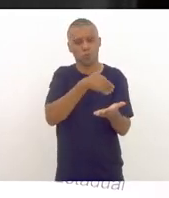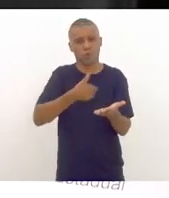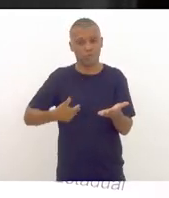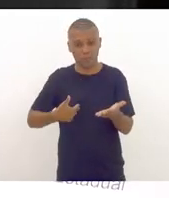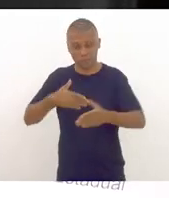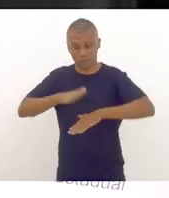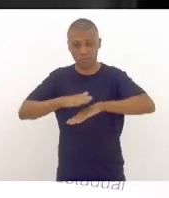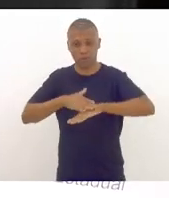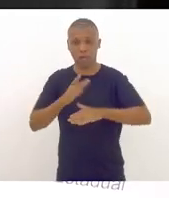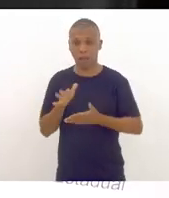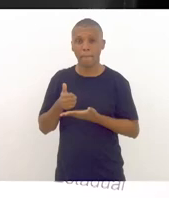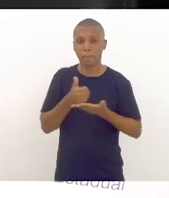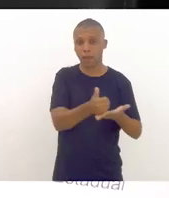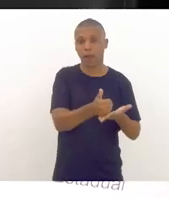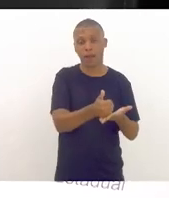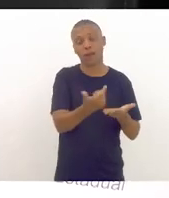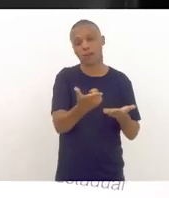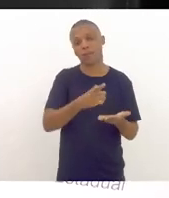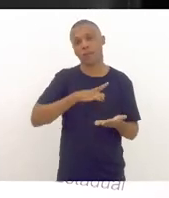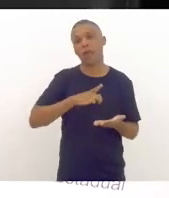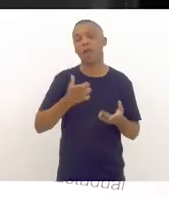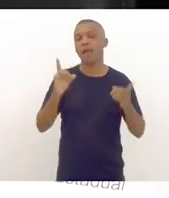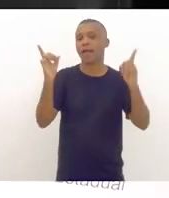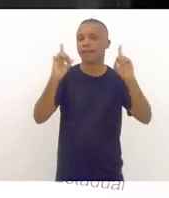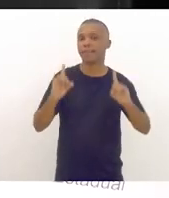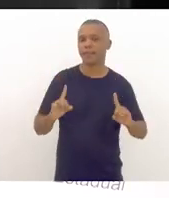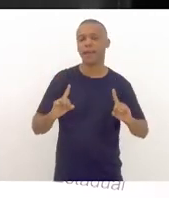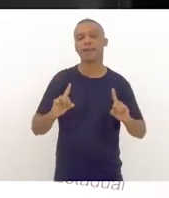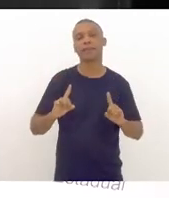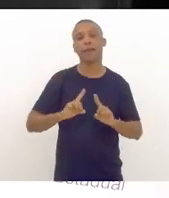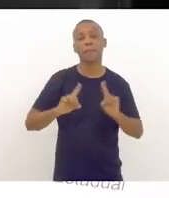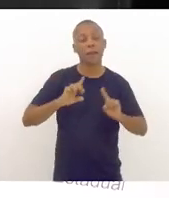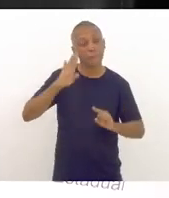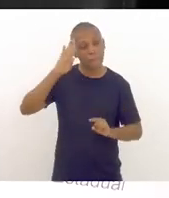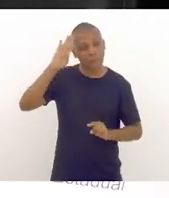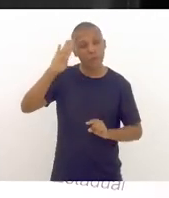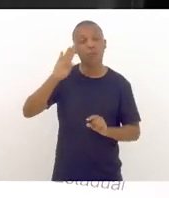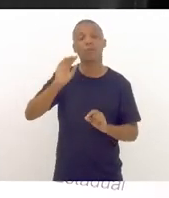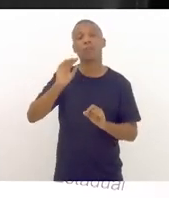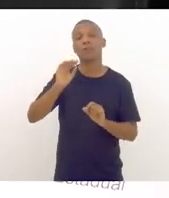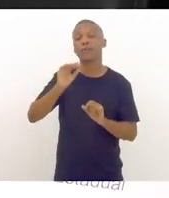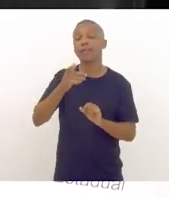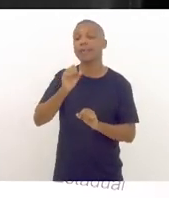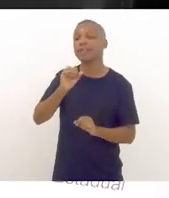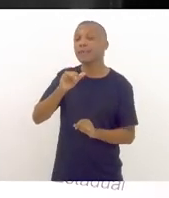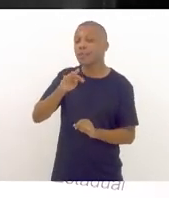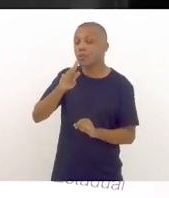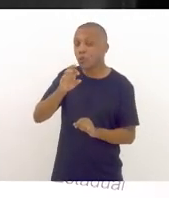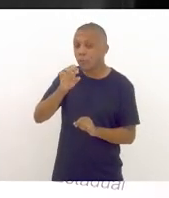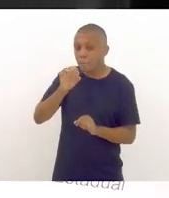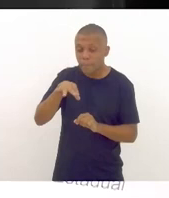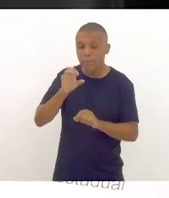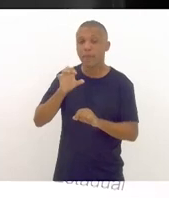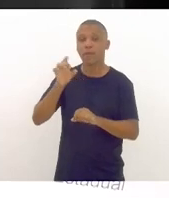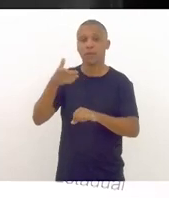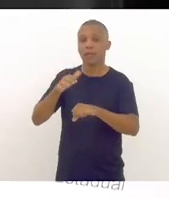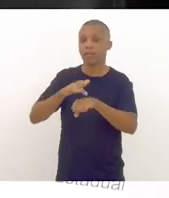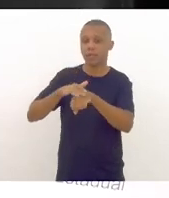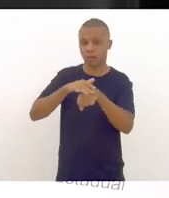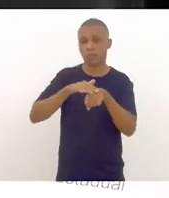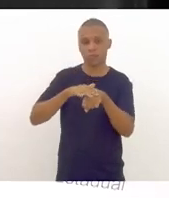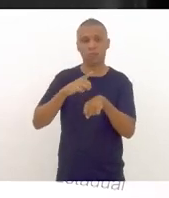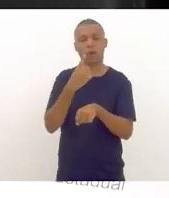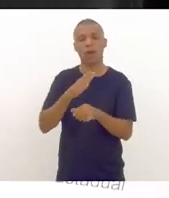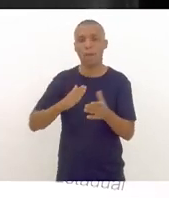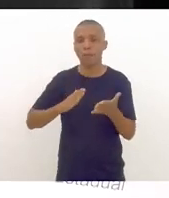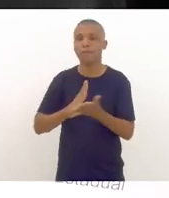público, que tem deficiência física, mas principalmente das síndromes e síndromes ocultas. Senador Romário, a gente aprovou aqui nessa